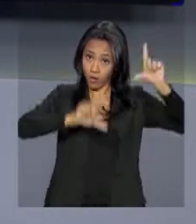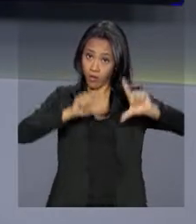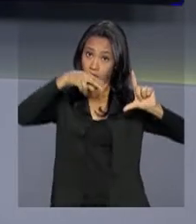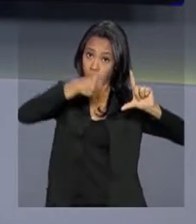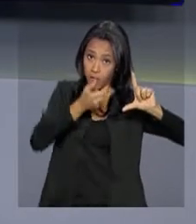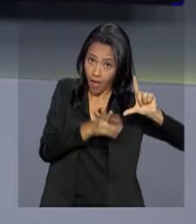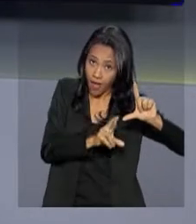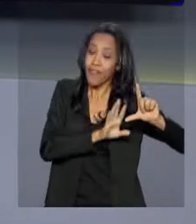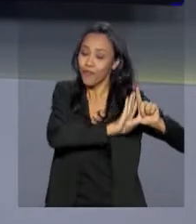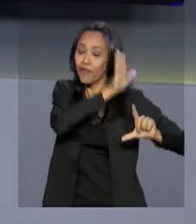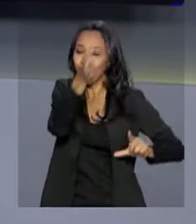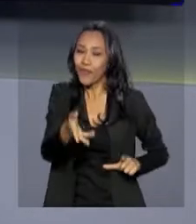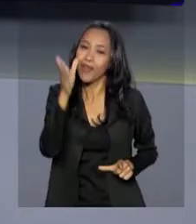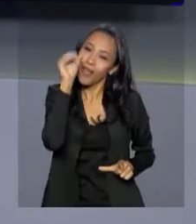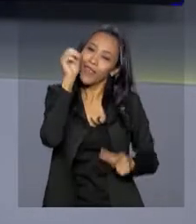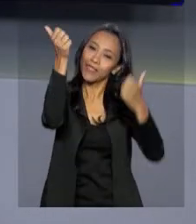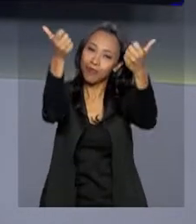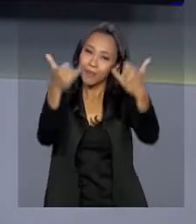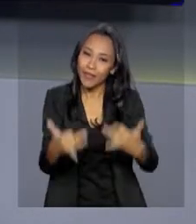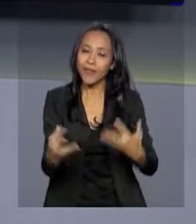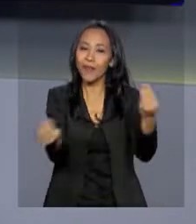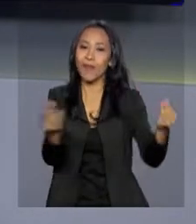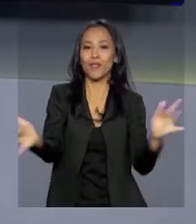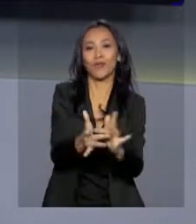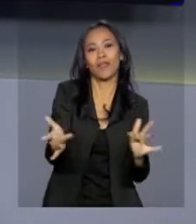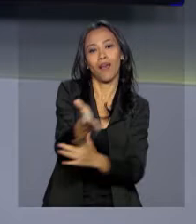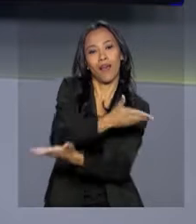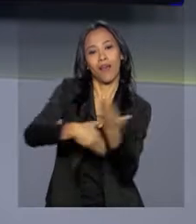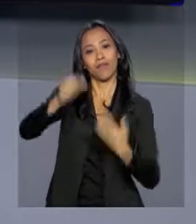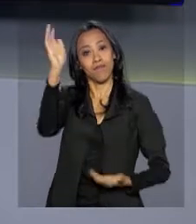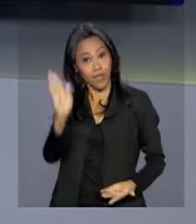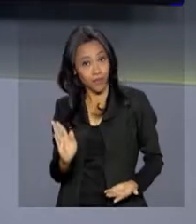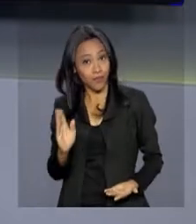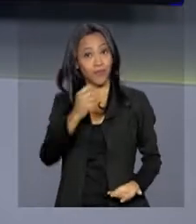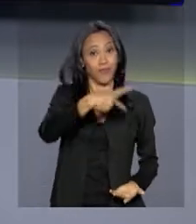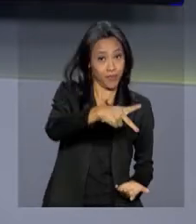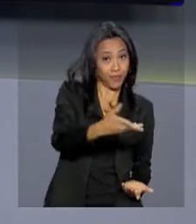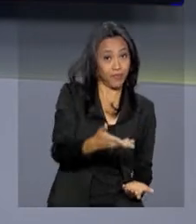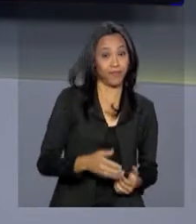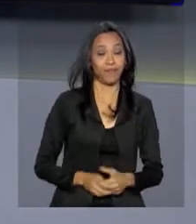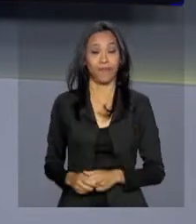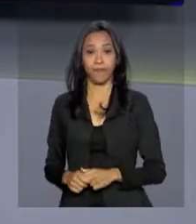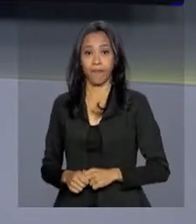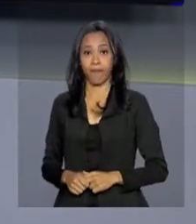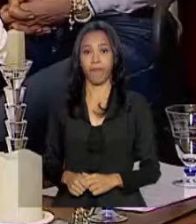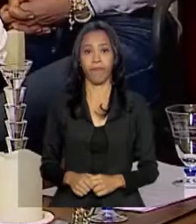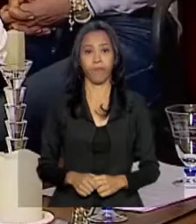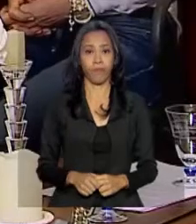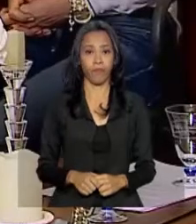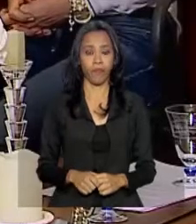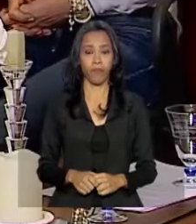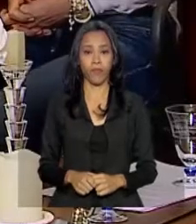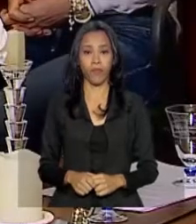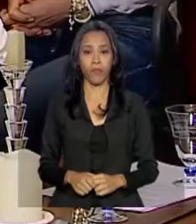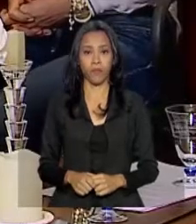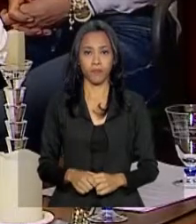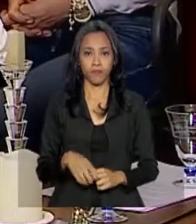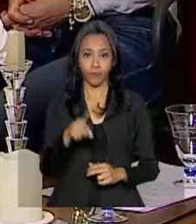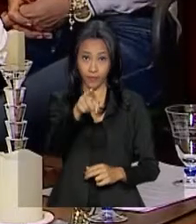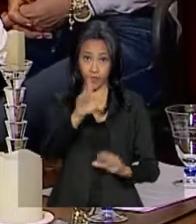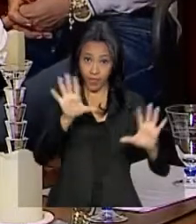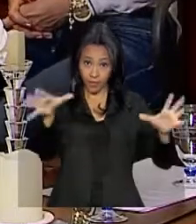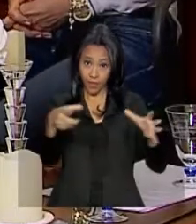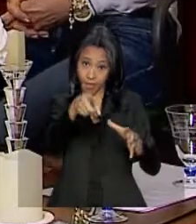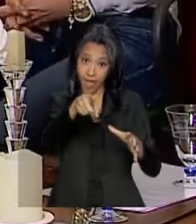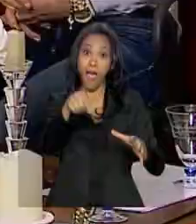conta pra gente um pouco da forte relação entre brasil eo país vizinho o apartamento